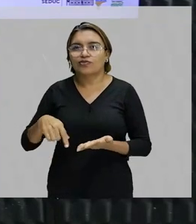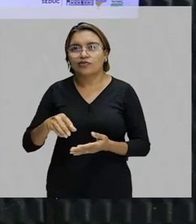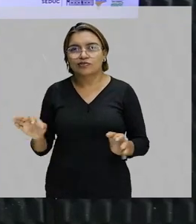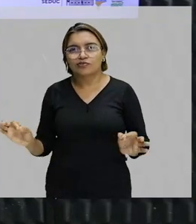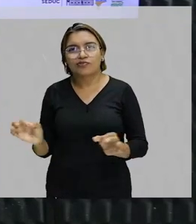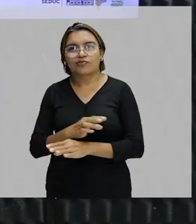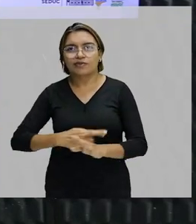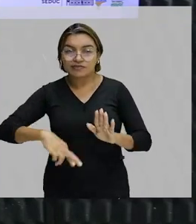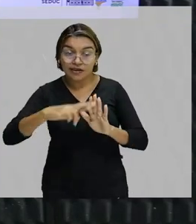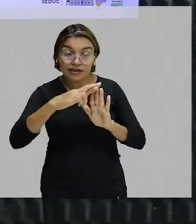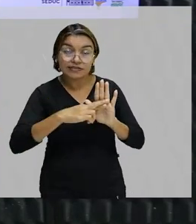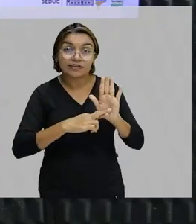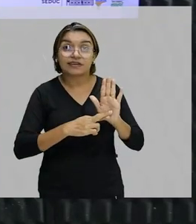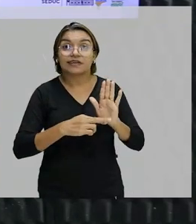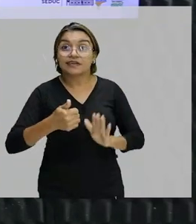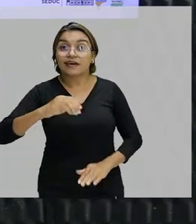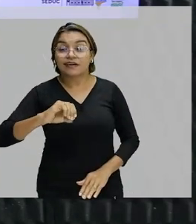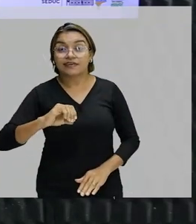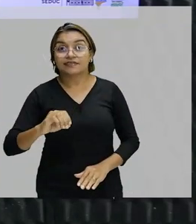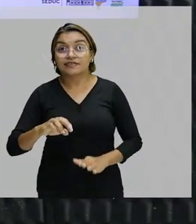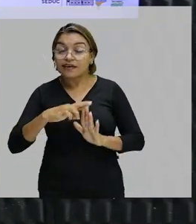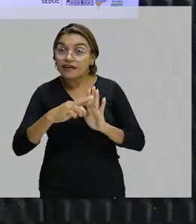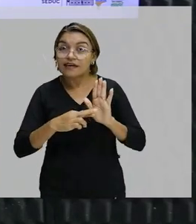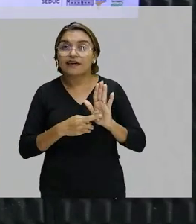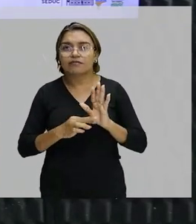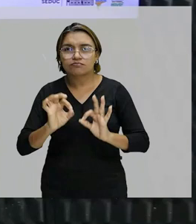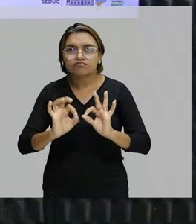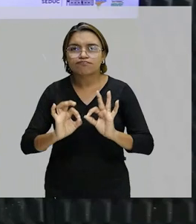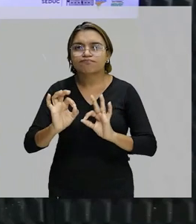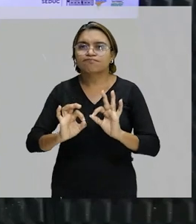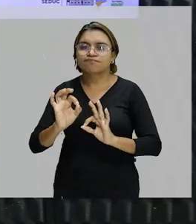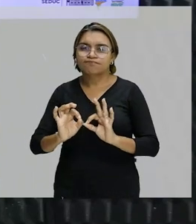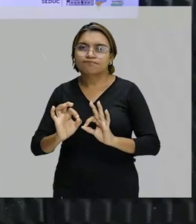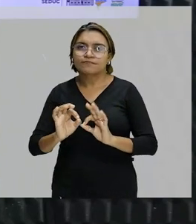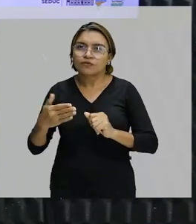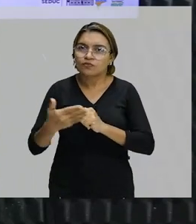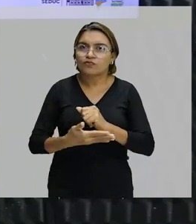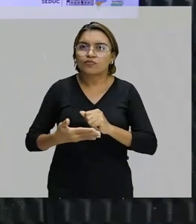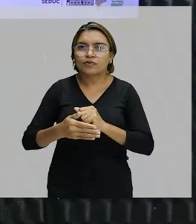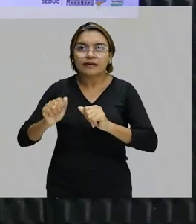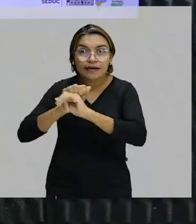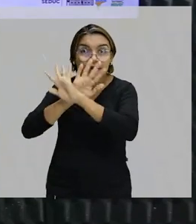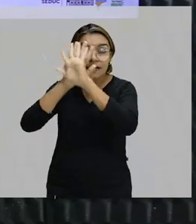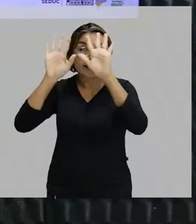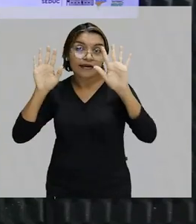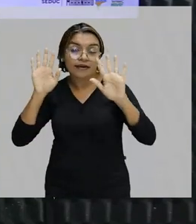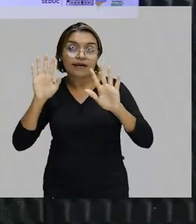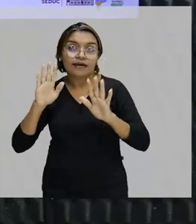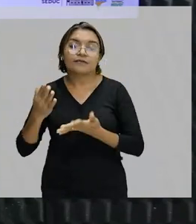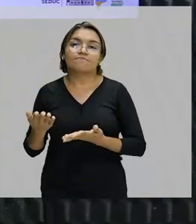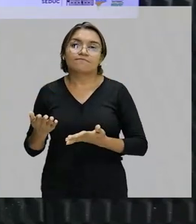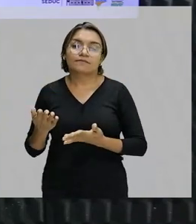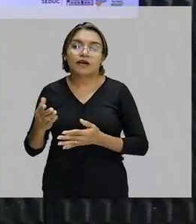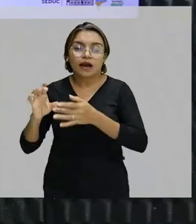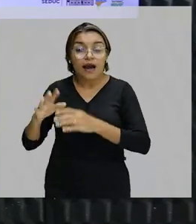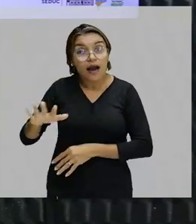Consenso de Washington que delineia que fundamenta que nos Explicita os caminhos do